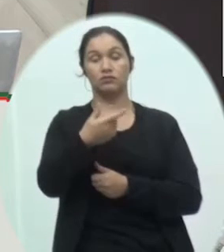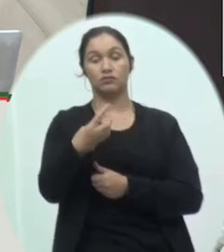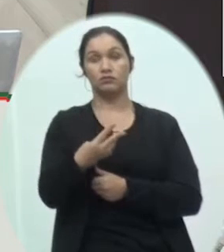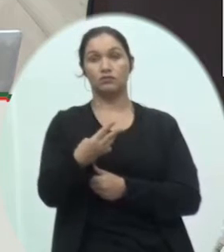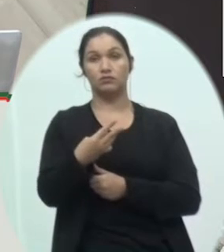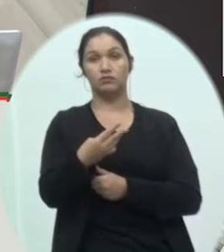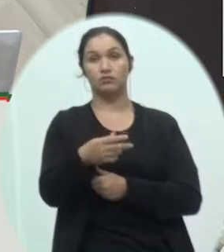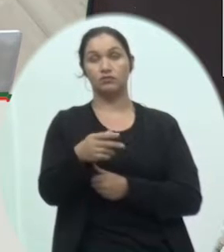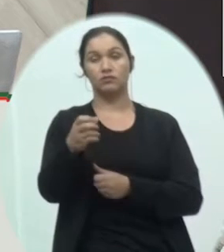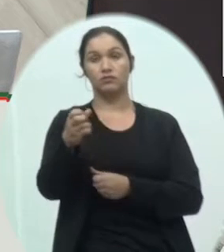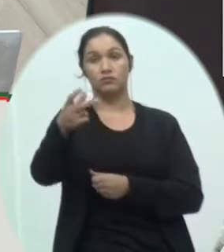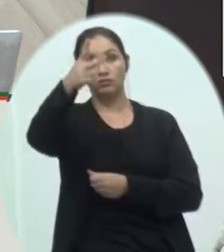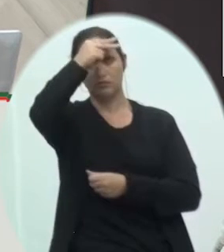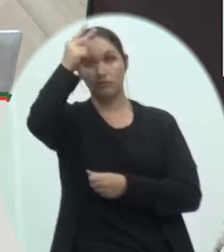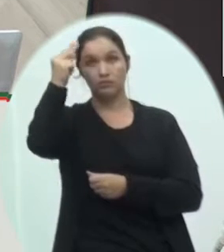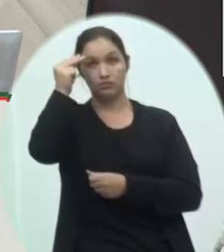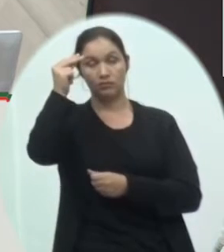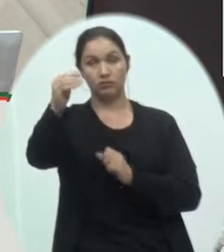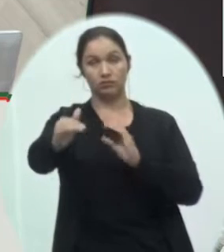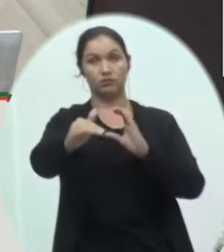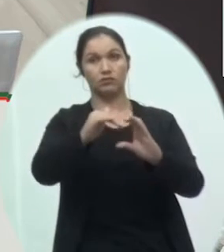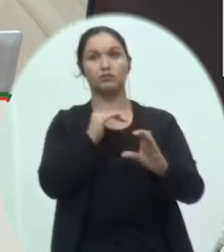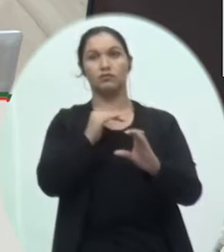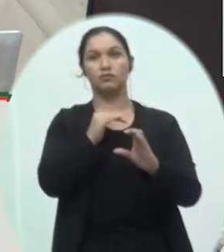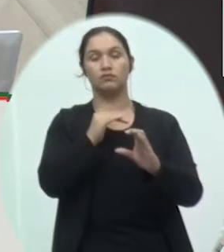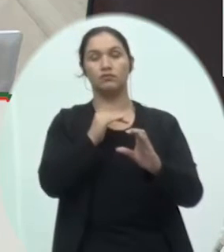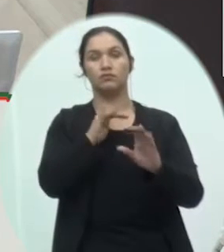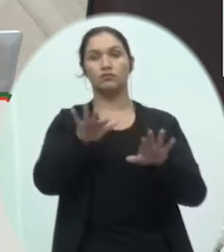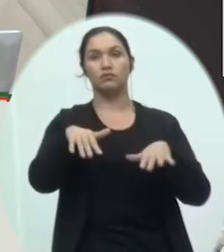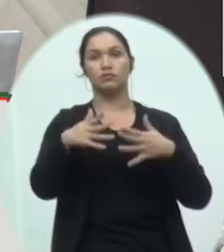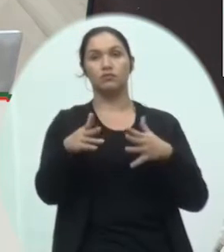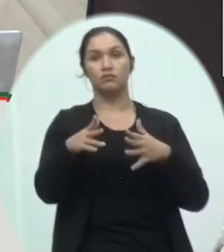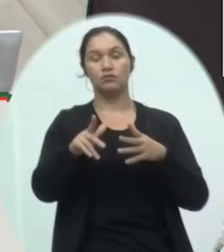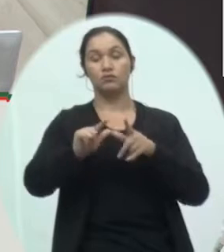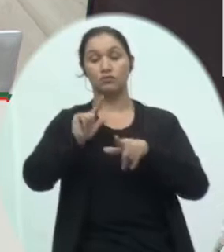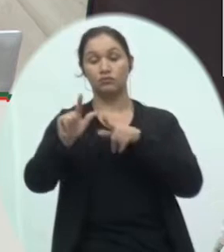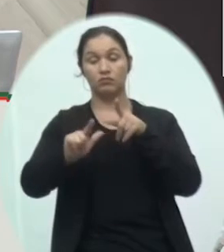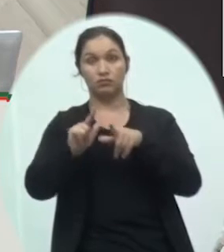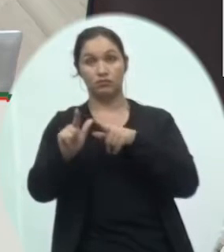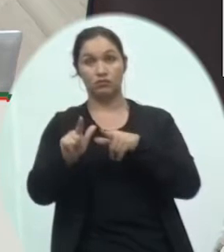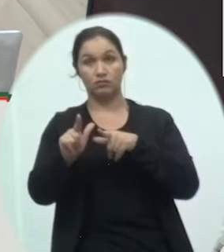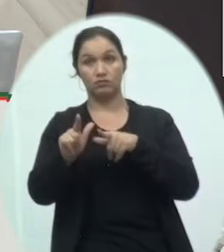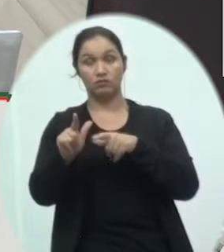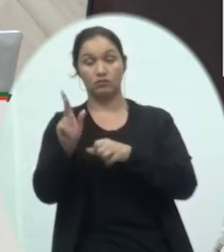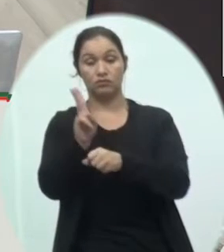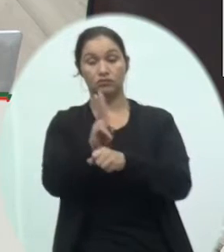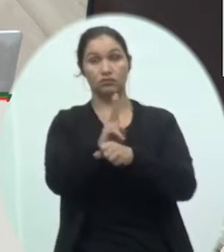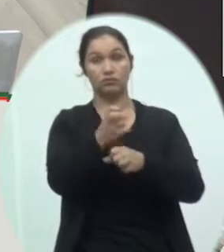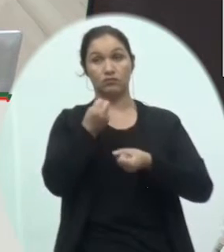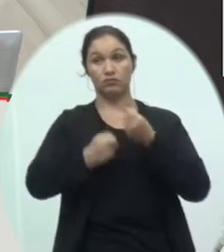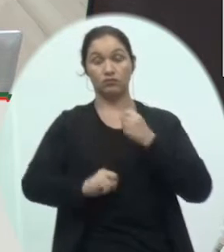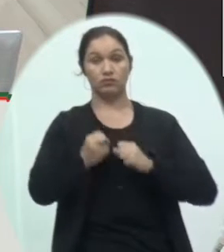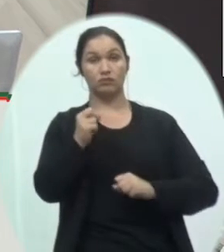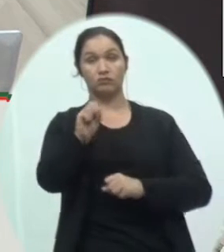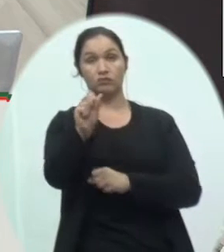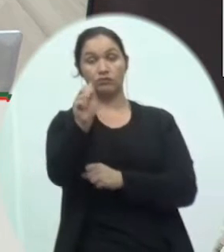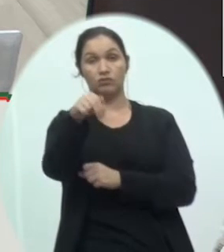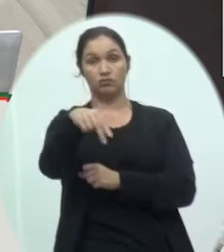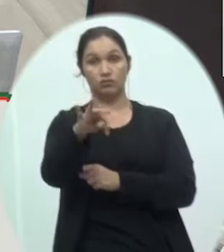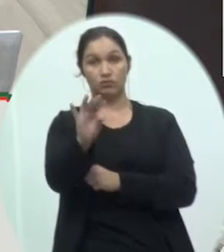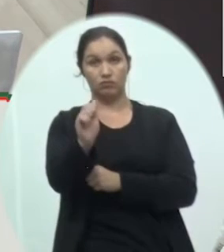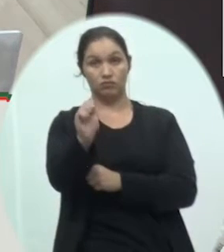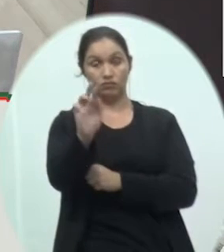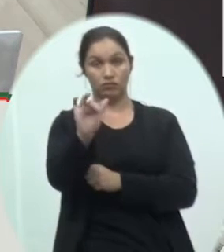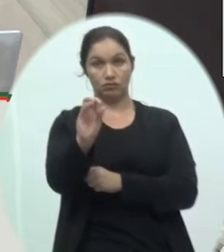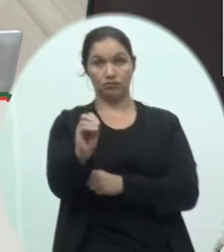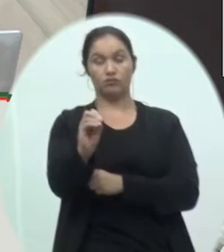PE 023/19, encaminhado pelo Prefeito Municipal, que institui o Serviço de Inspeção Industrial e Sanitária dos Produtos de Origem Animal e da